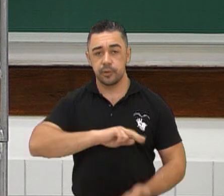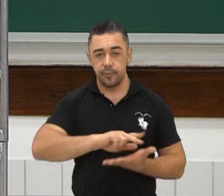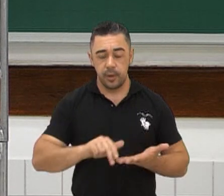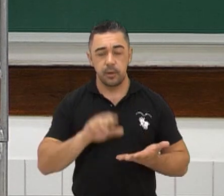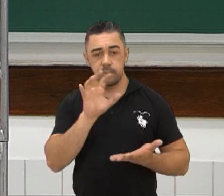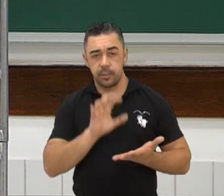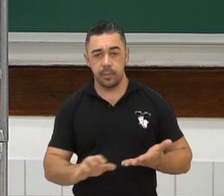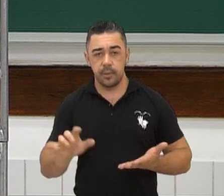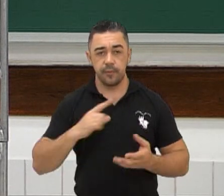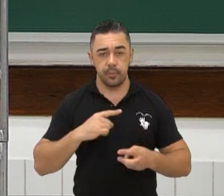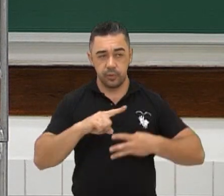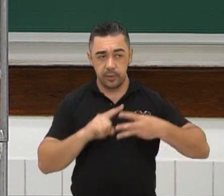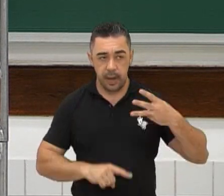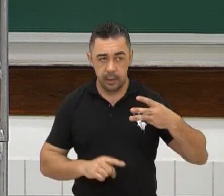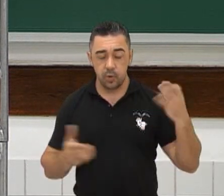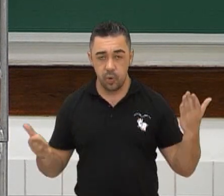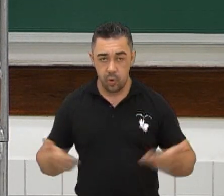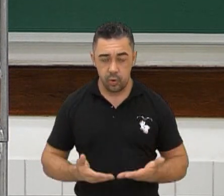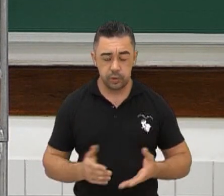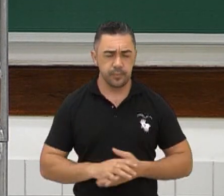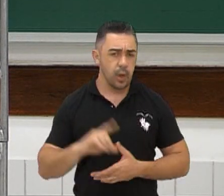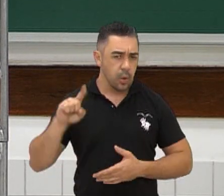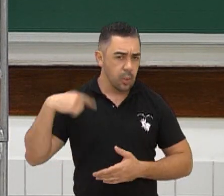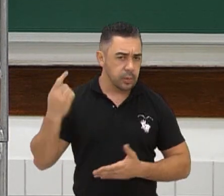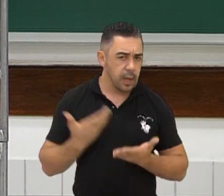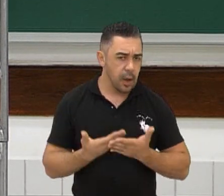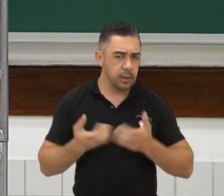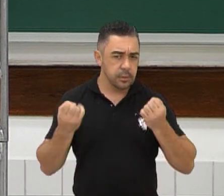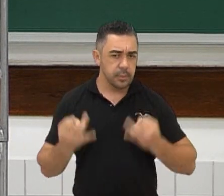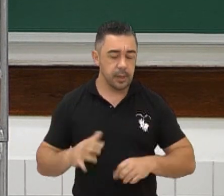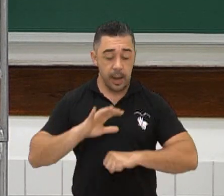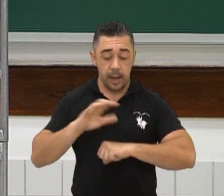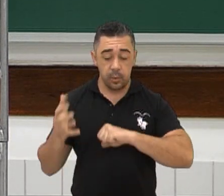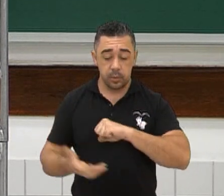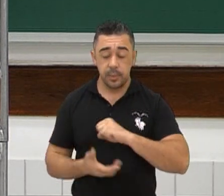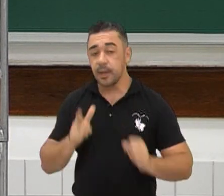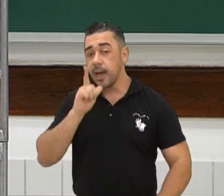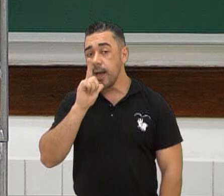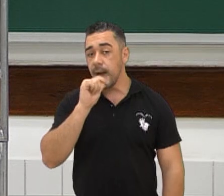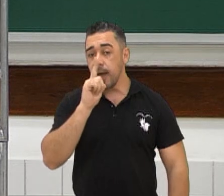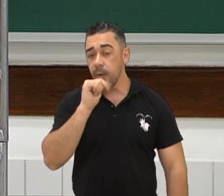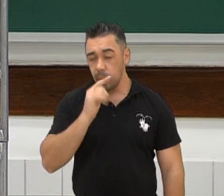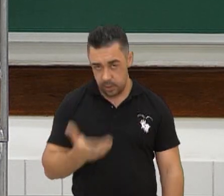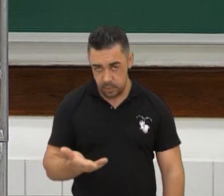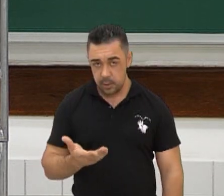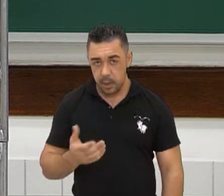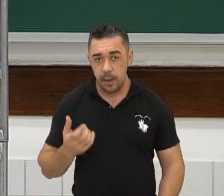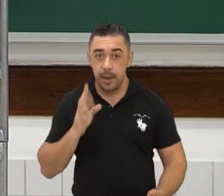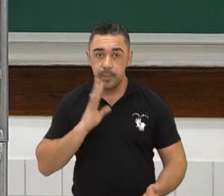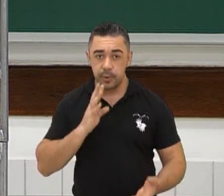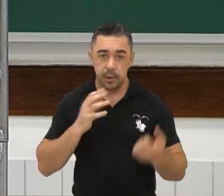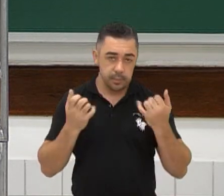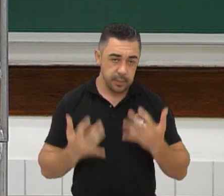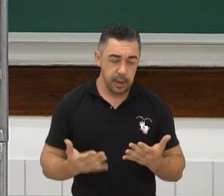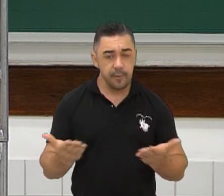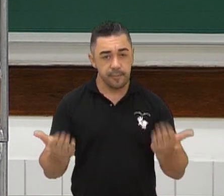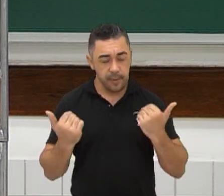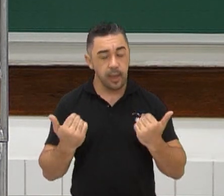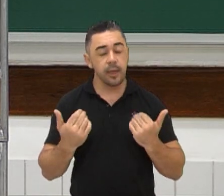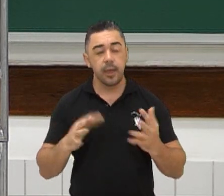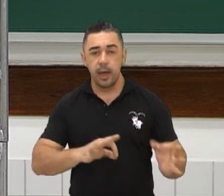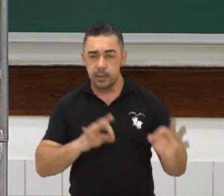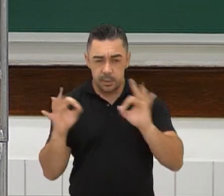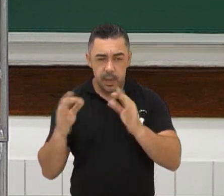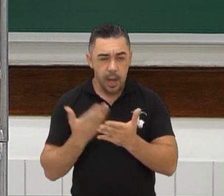Caatinga e Pantanal. Na próxima aula, a gente vai falar um pouco sobre ecossistemas aquáticos, que também tem muita coisa legal para falar. Então, vem, assista essa